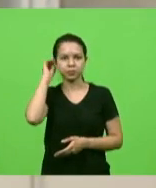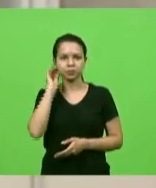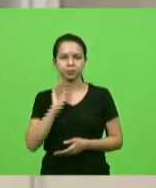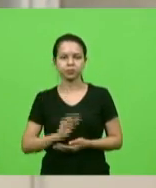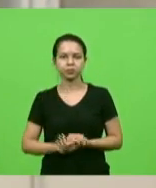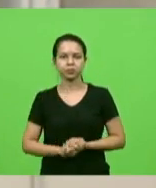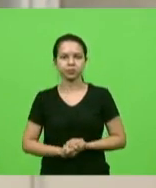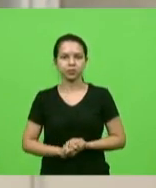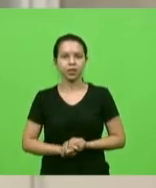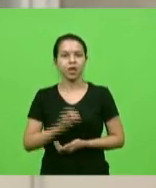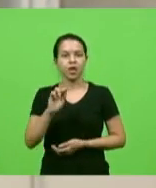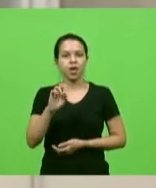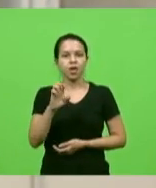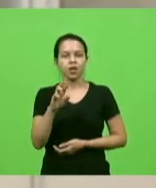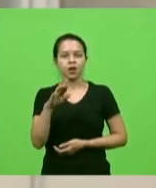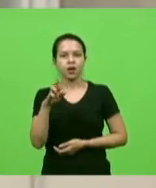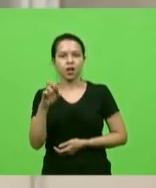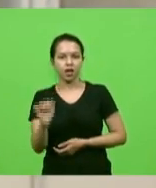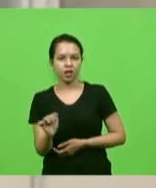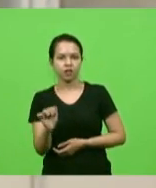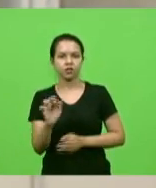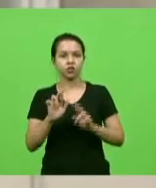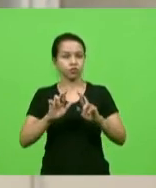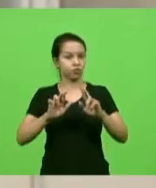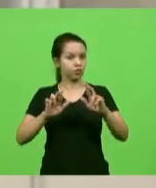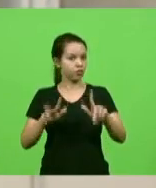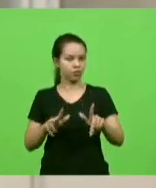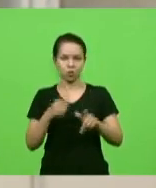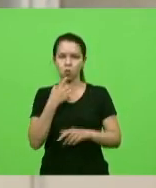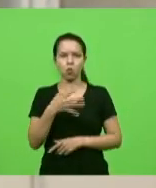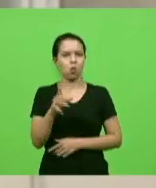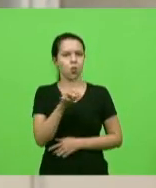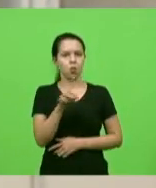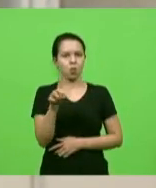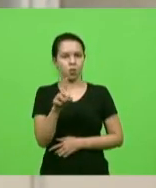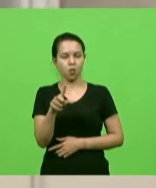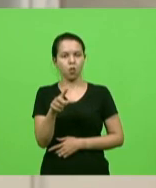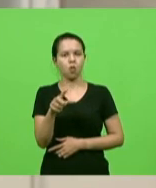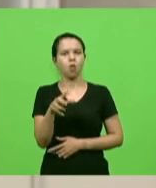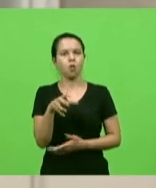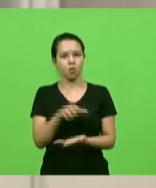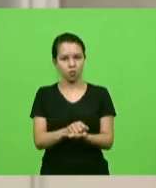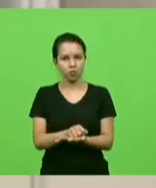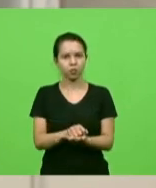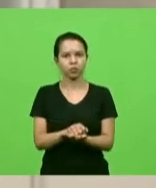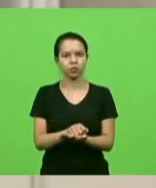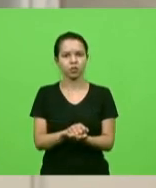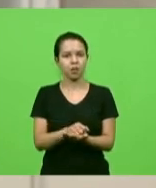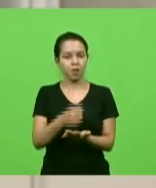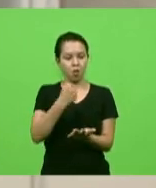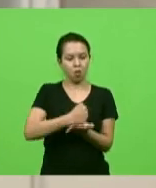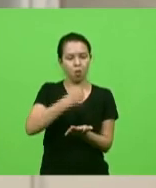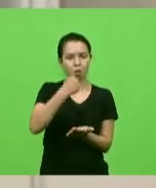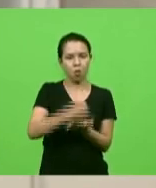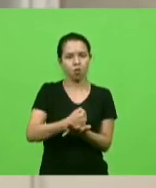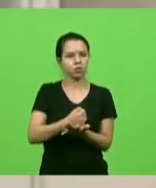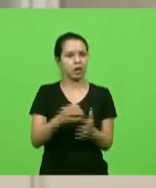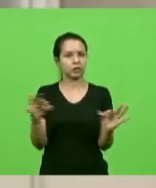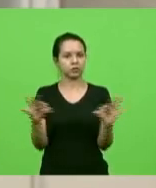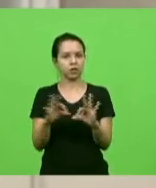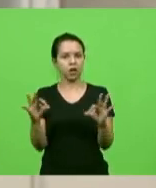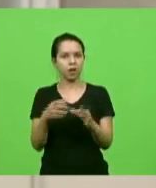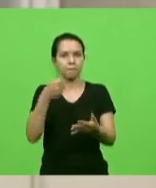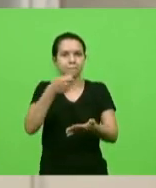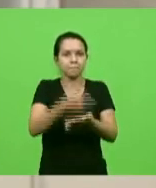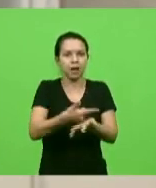uma Eireli desconhecida o contrata-se sem firmar contrato e